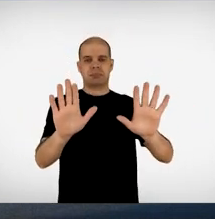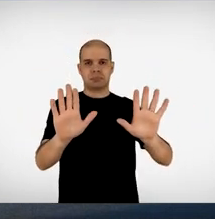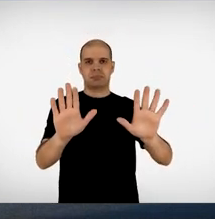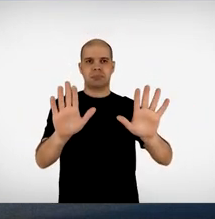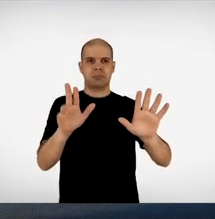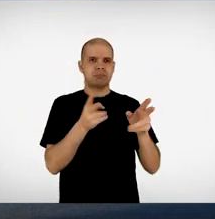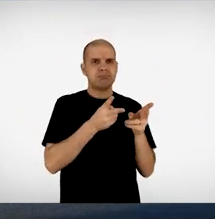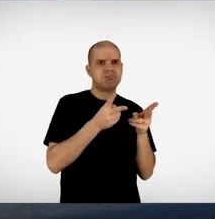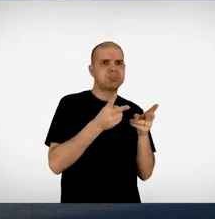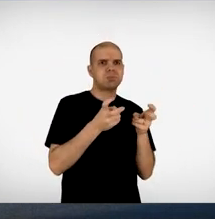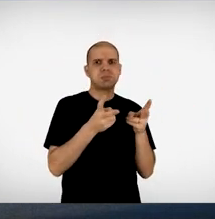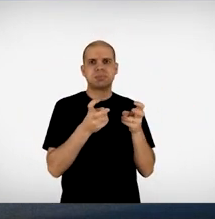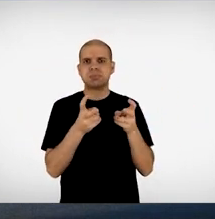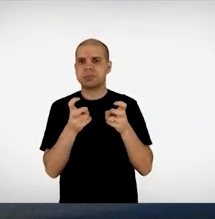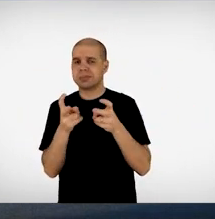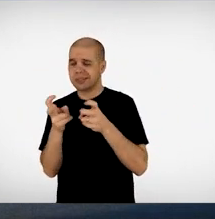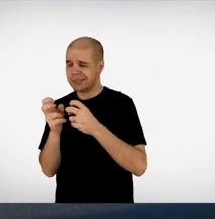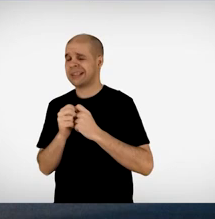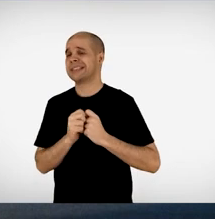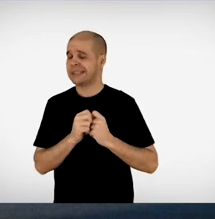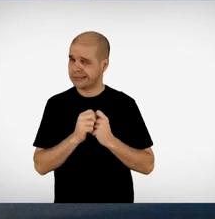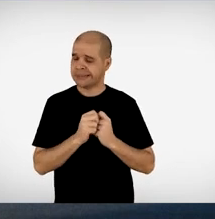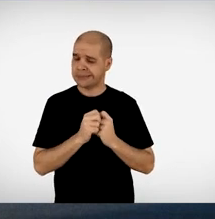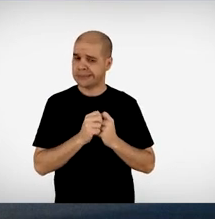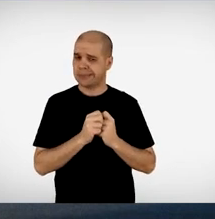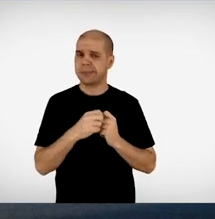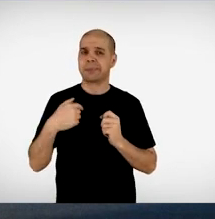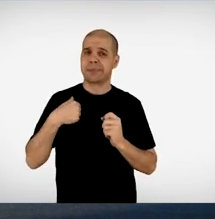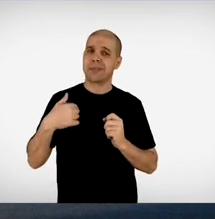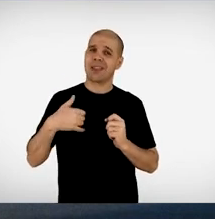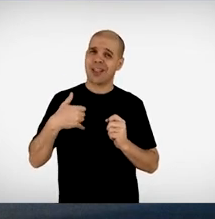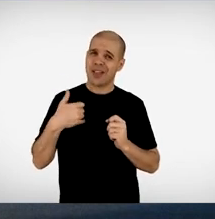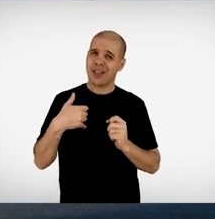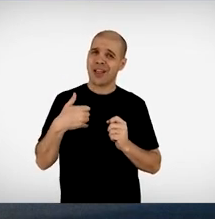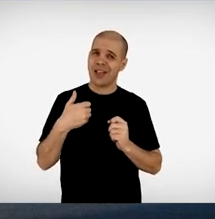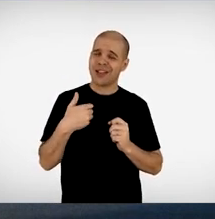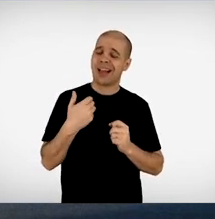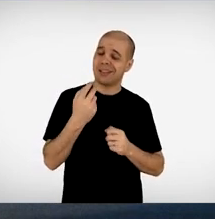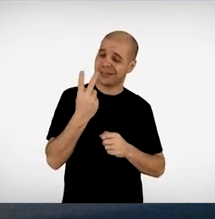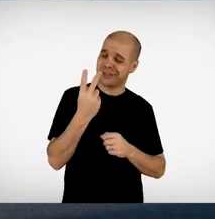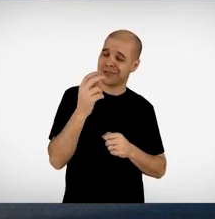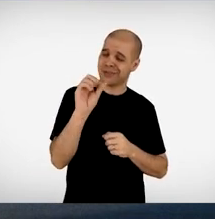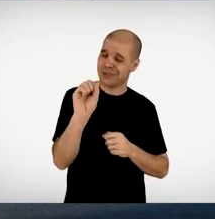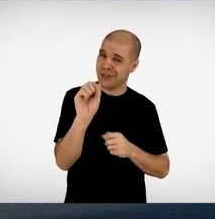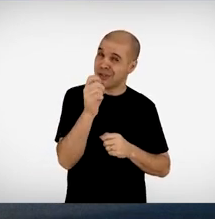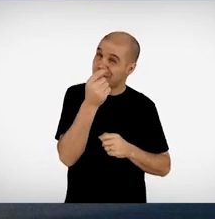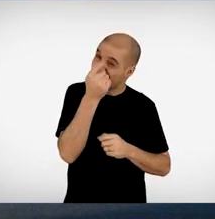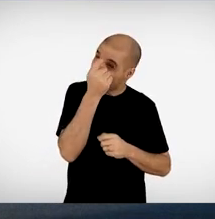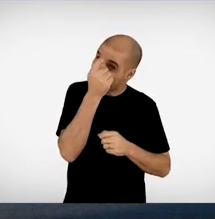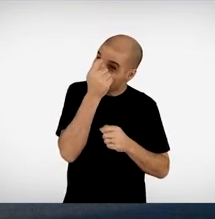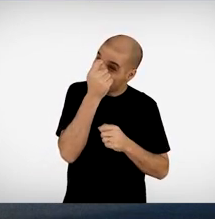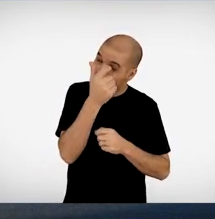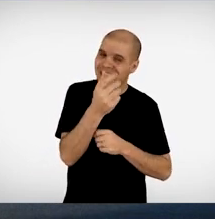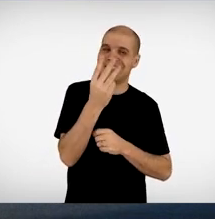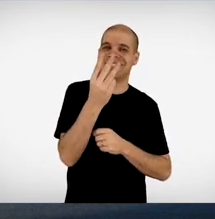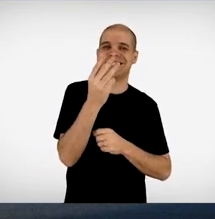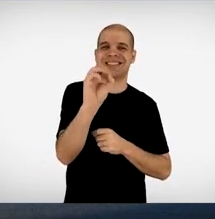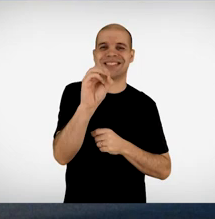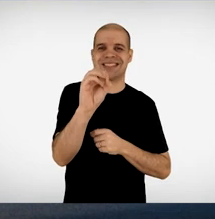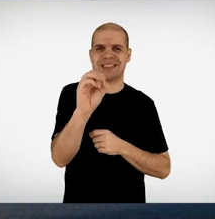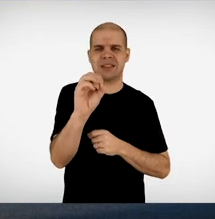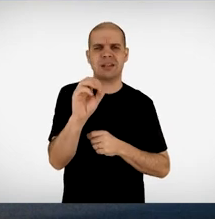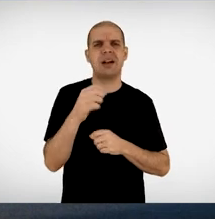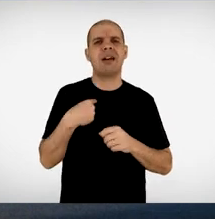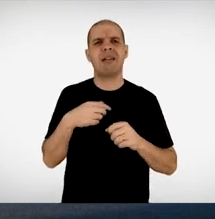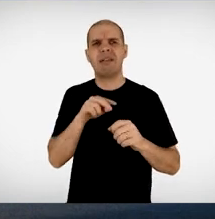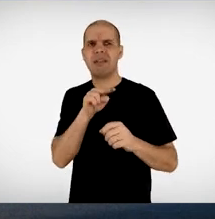gente está imerso nele, a gente não percebe. E eu, numa idade muito próxima à atriz principal do filme, né? Eu estou com 28 anos, beirando